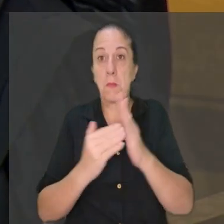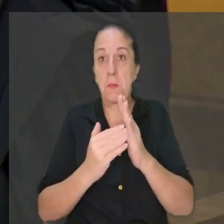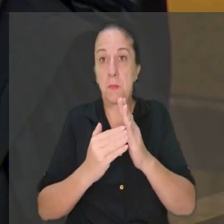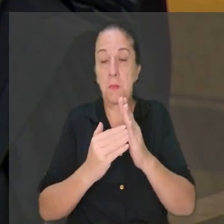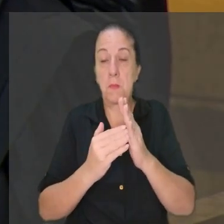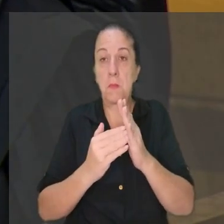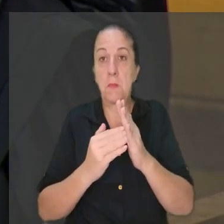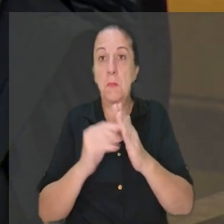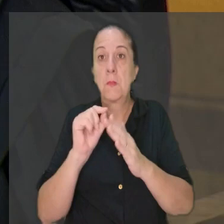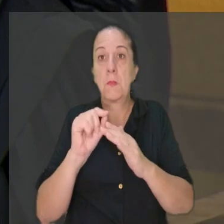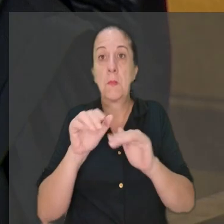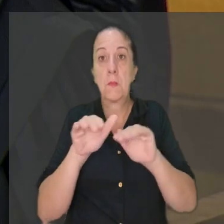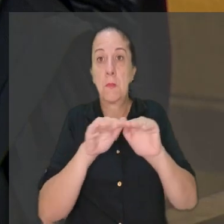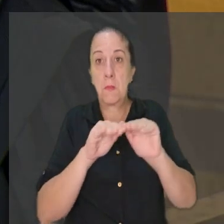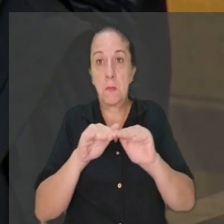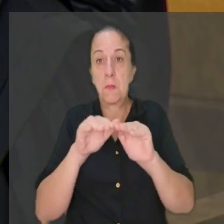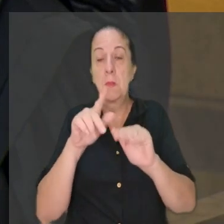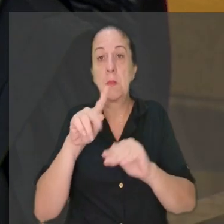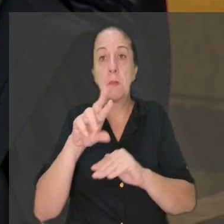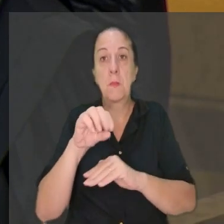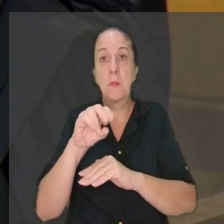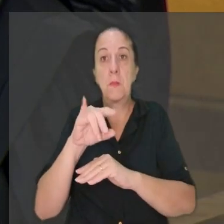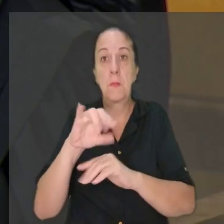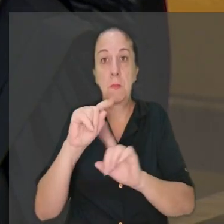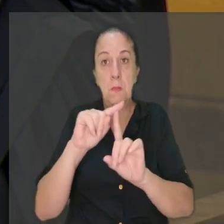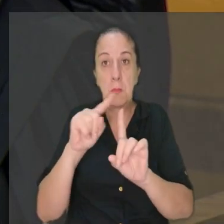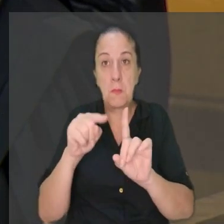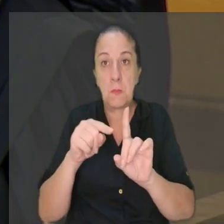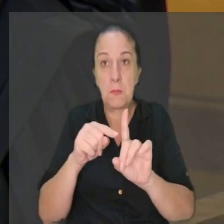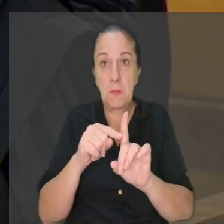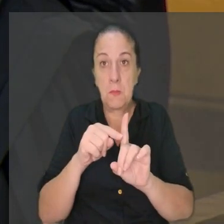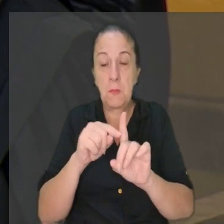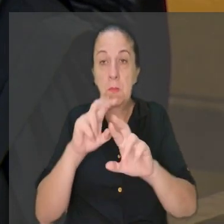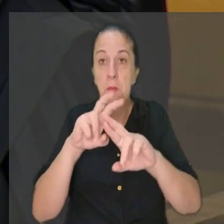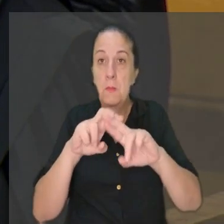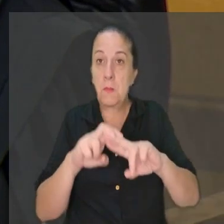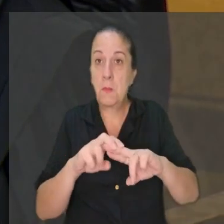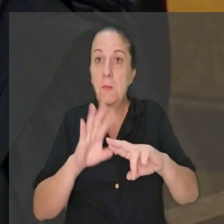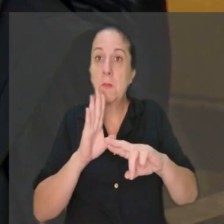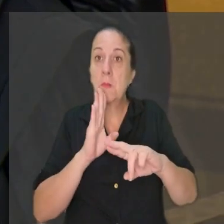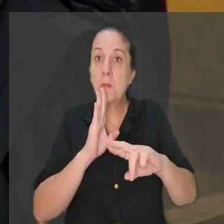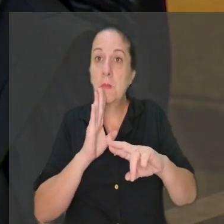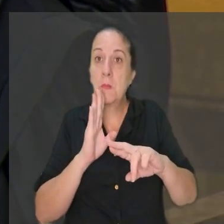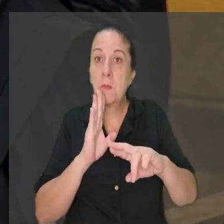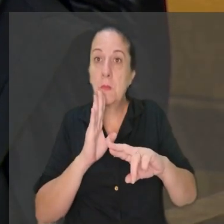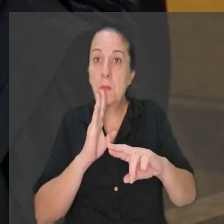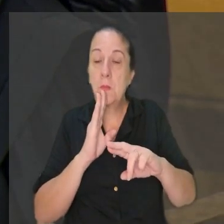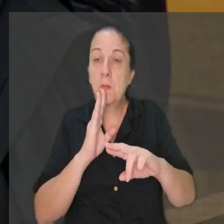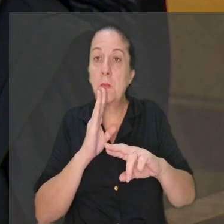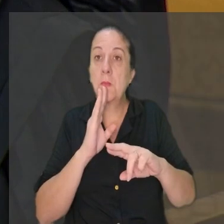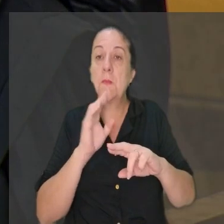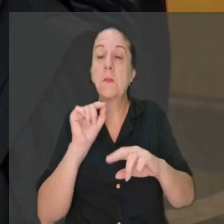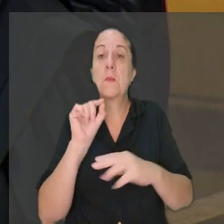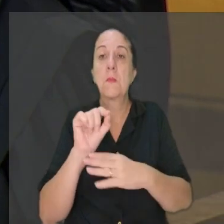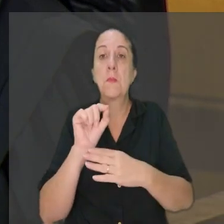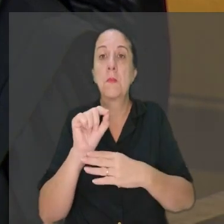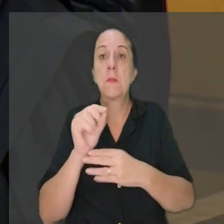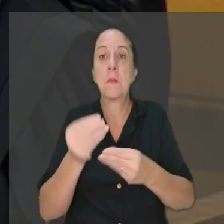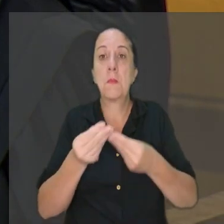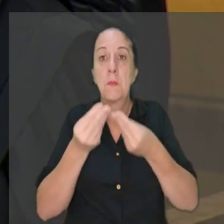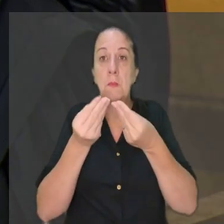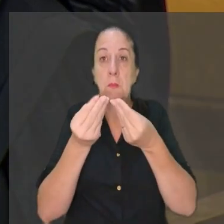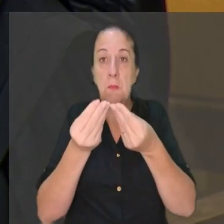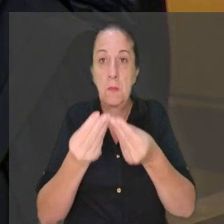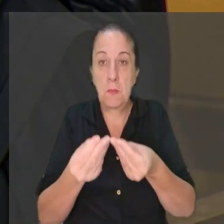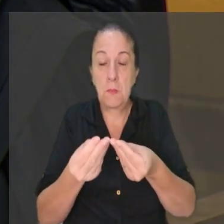não impede a aplicação da estabilidade provisória da gestante e, por isso, estou conhecendo do recurso de